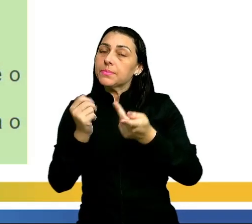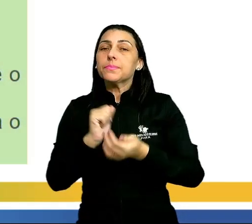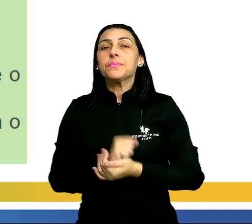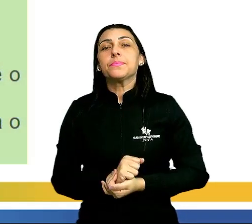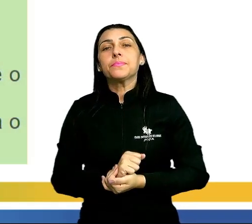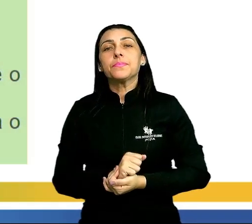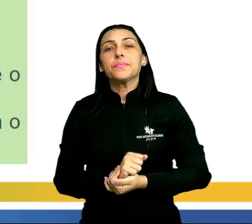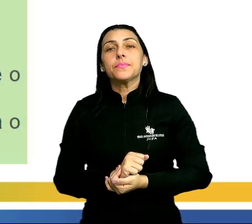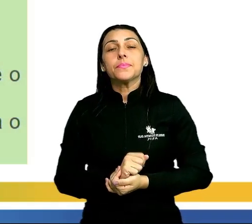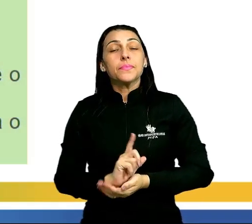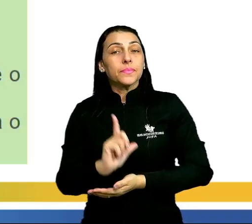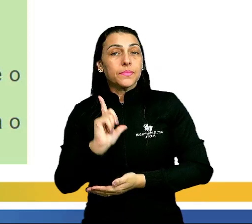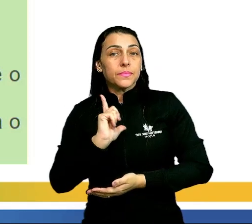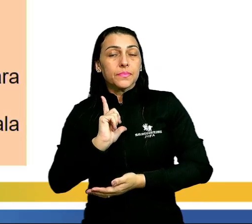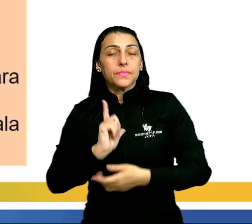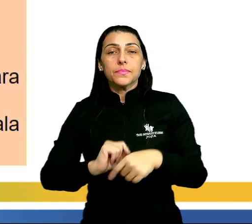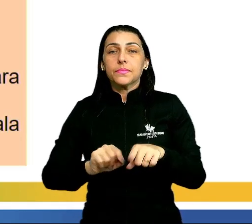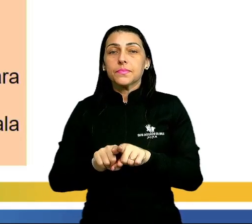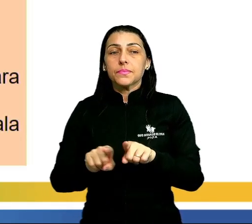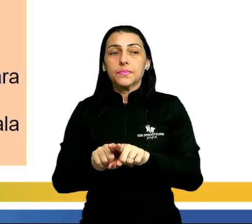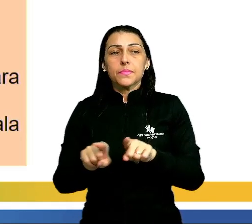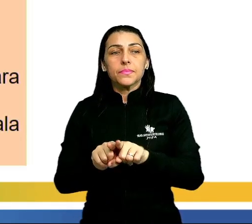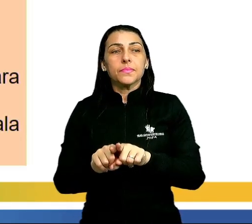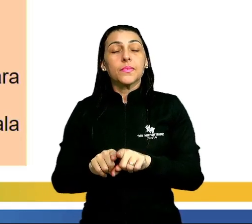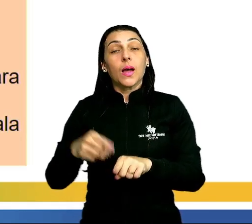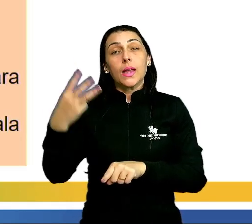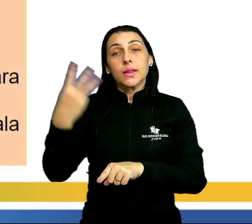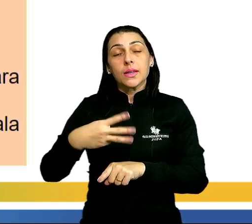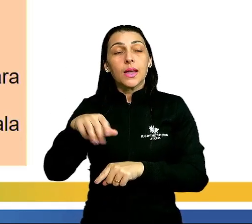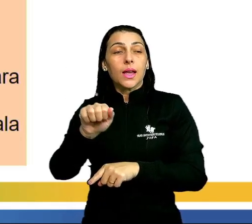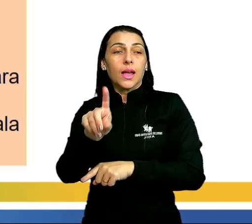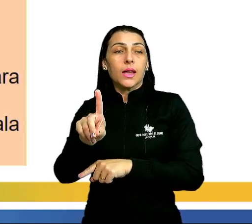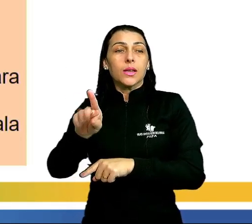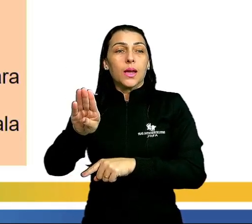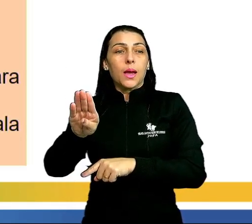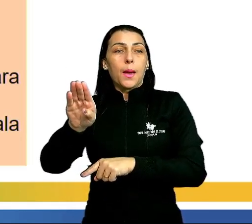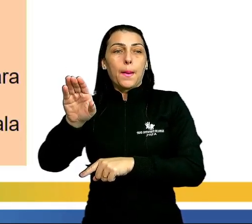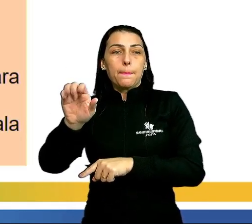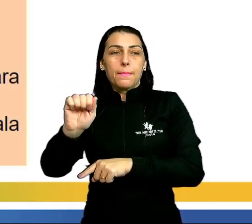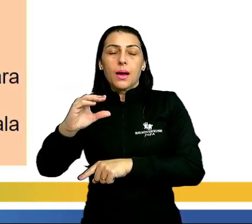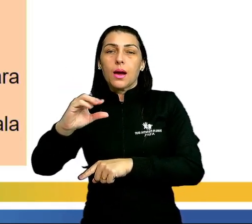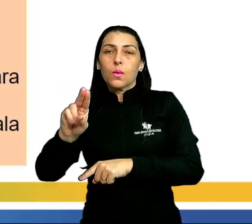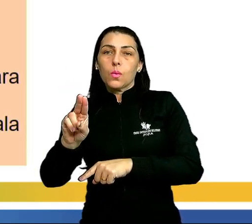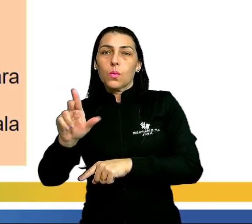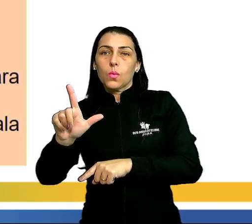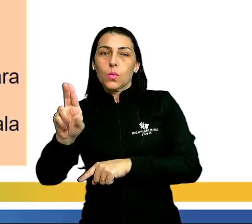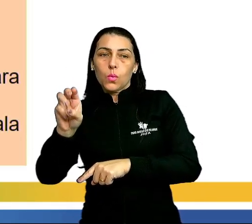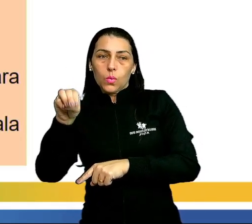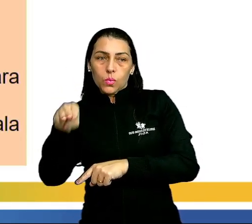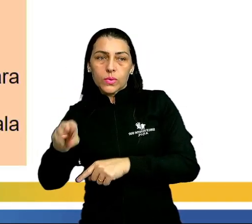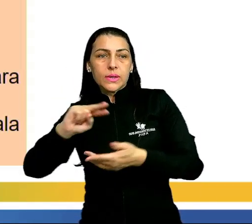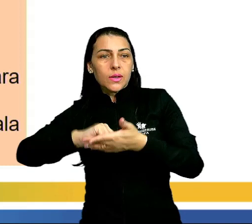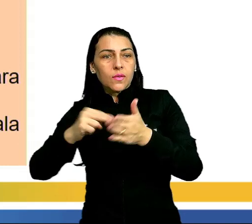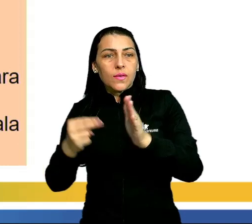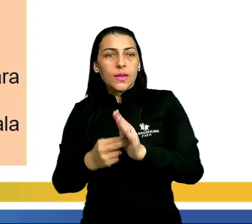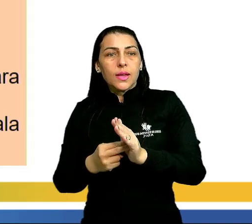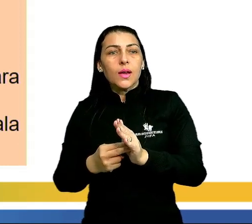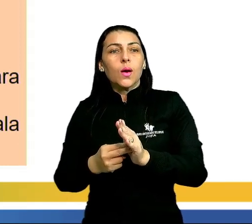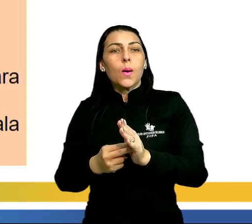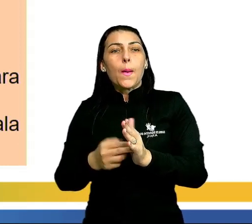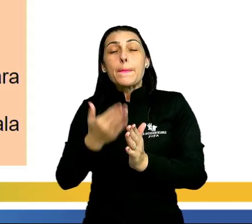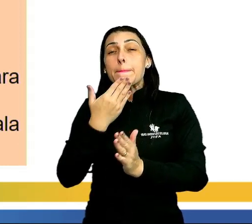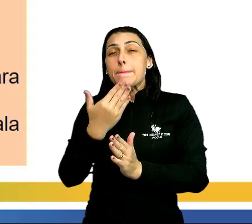Bom, então nós temos ainda uma terceira falácia, que é o argumento ad báculo, que